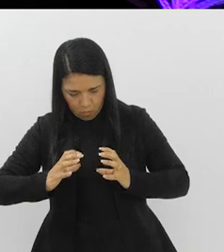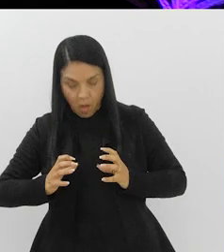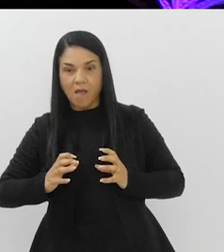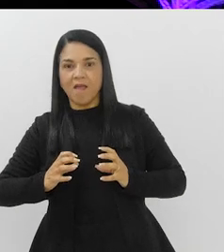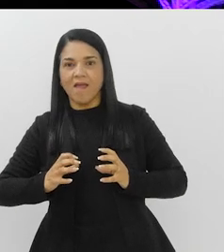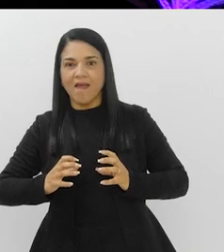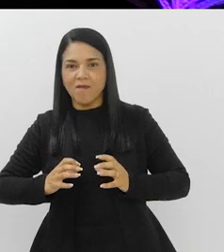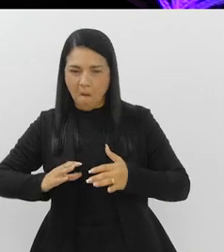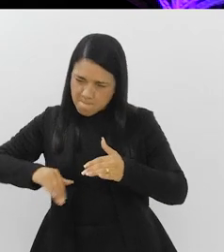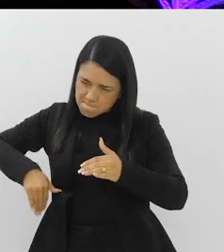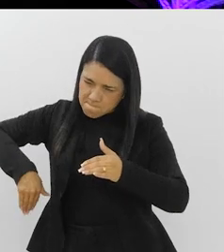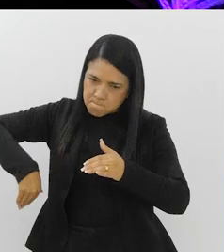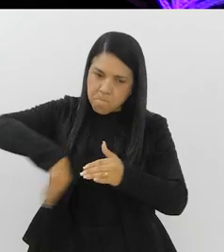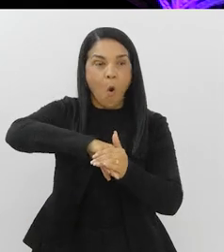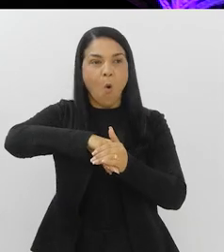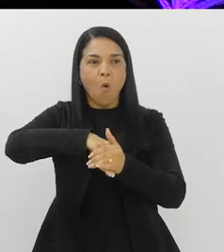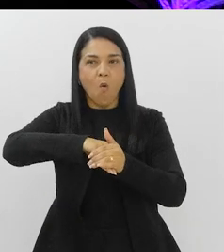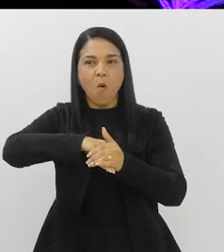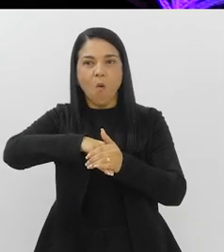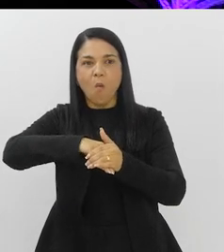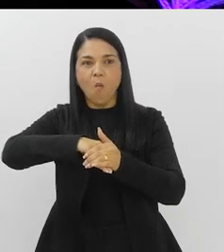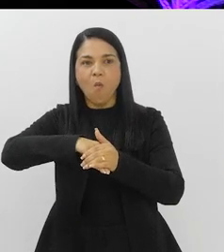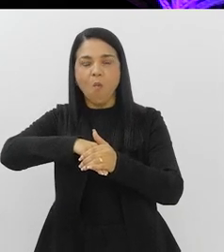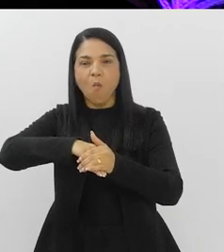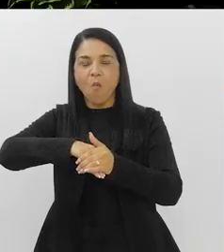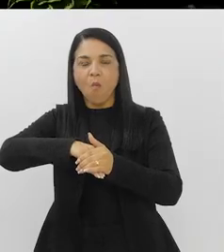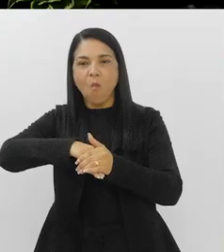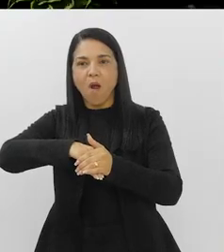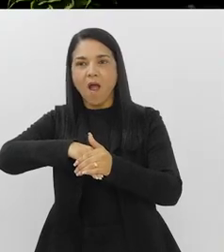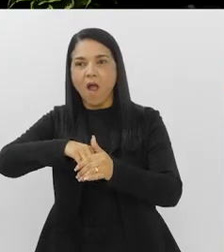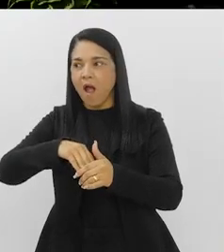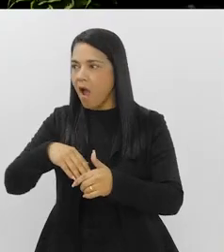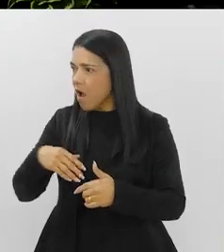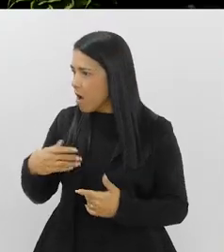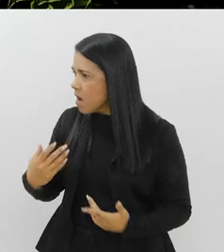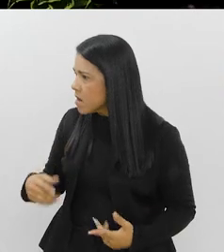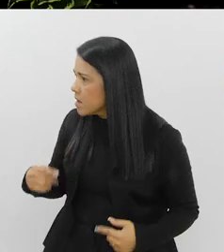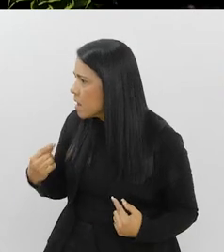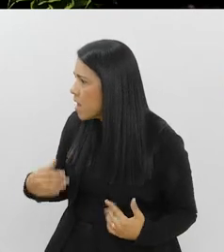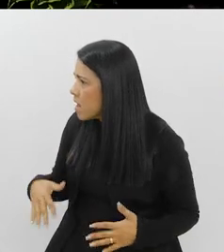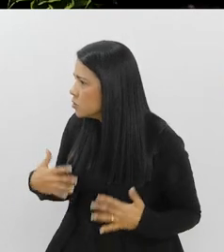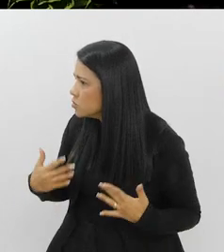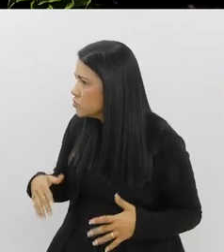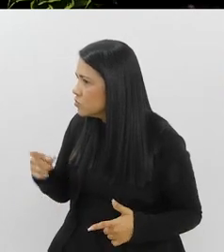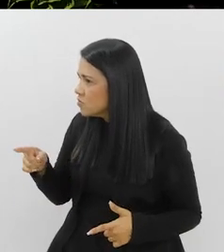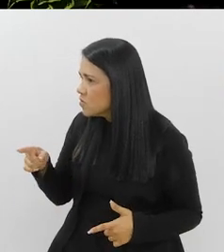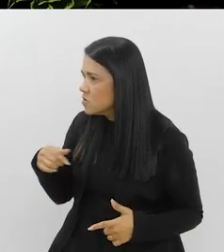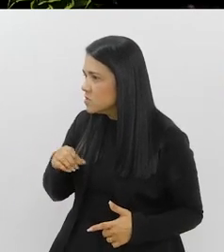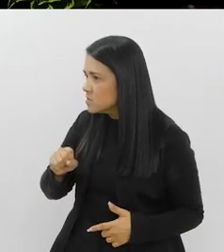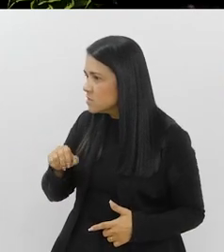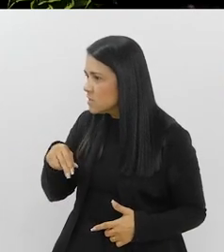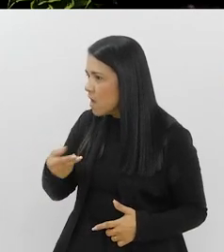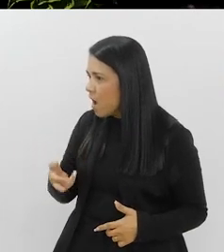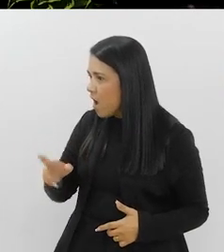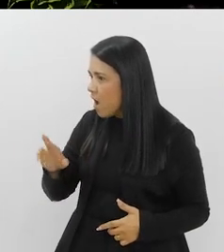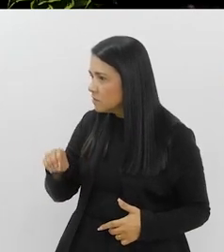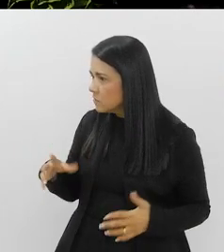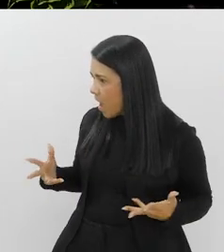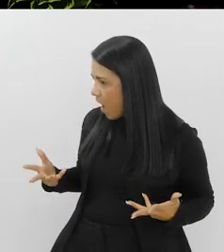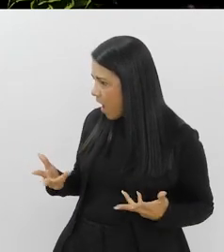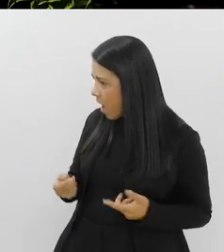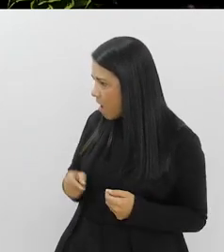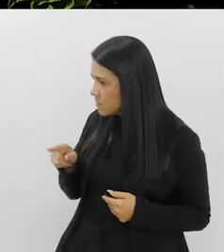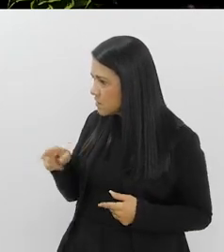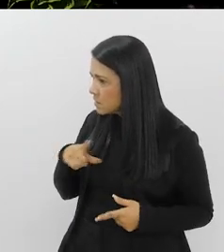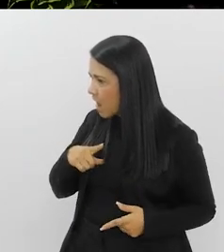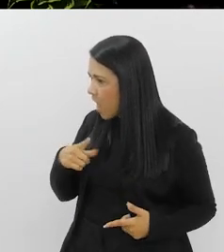minha direção Eu só dei de chapa assim devolvendo pro meio aí Sand que é isso pô mais habilid